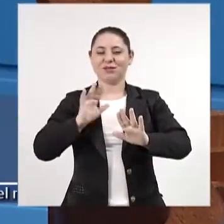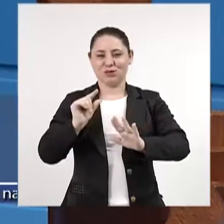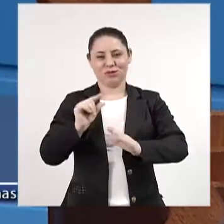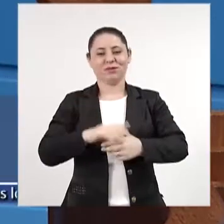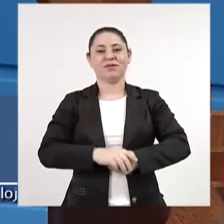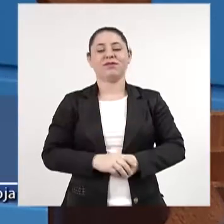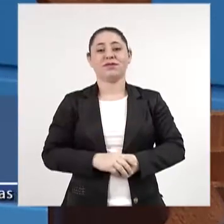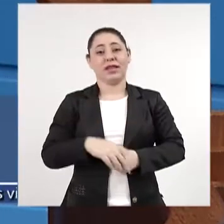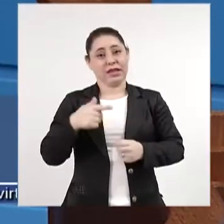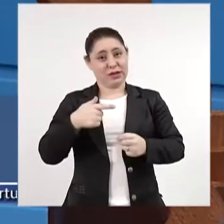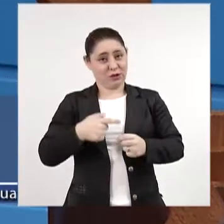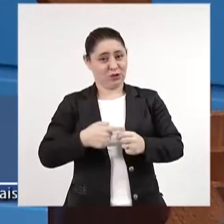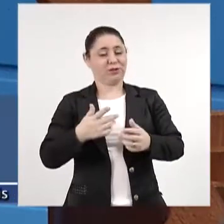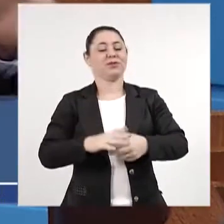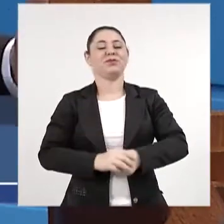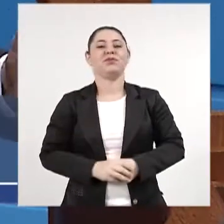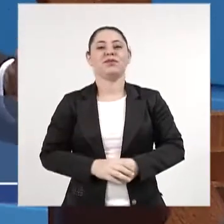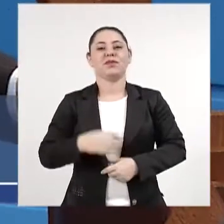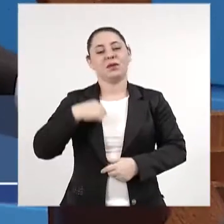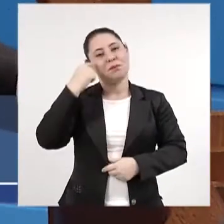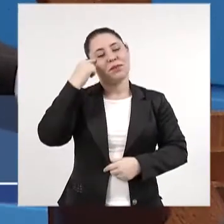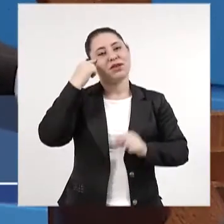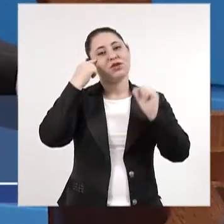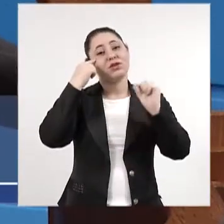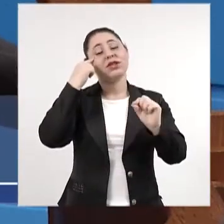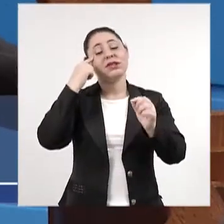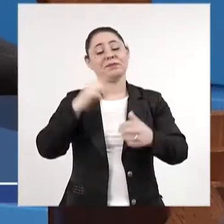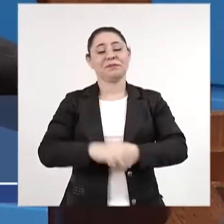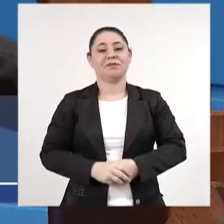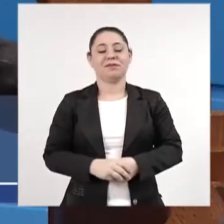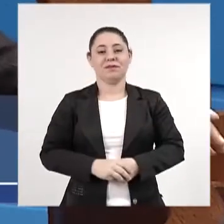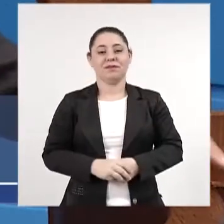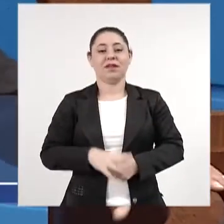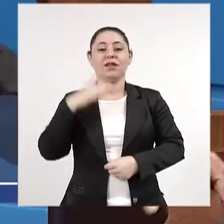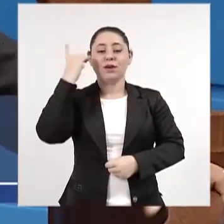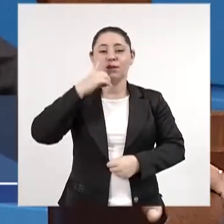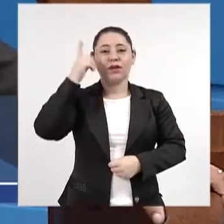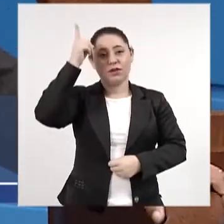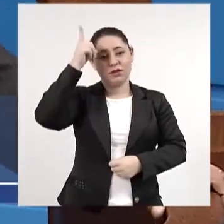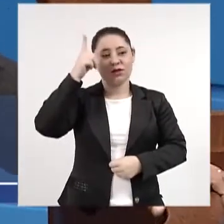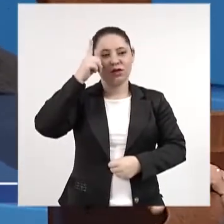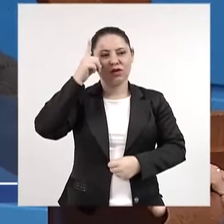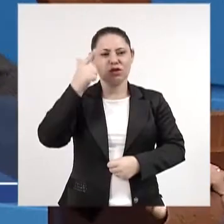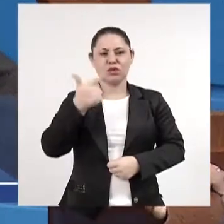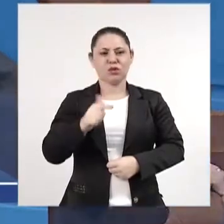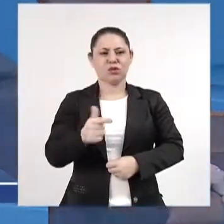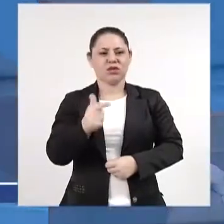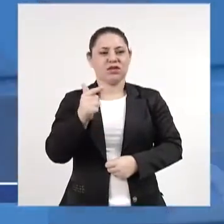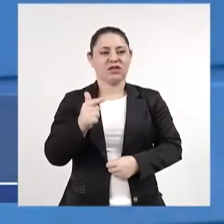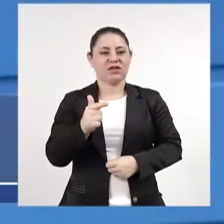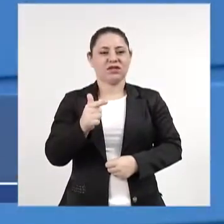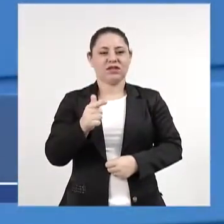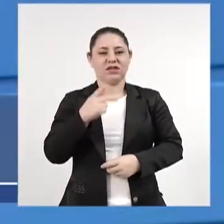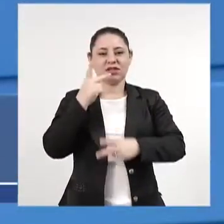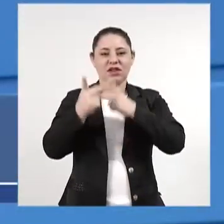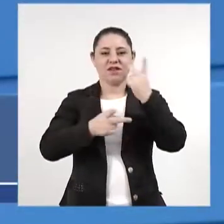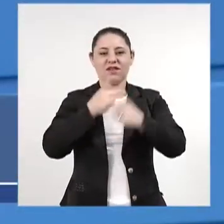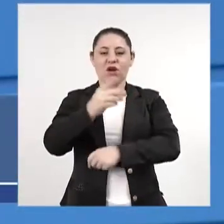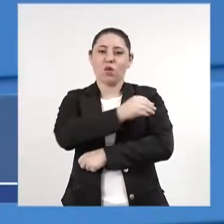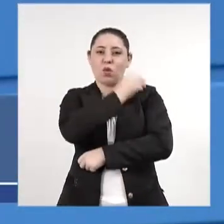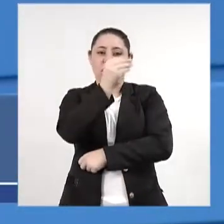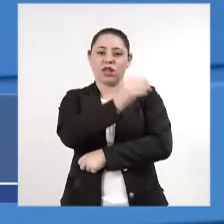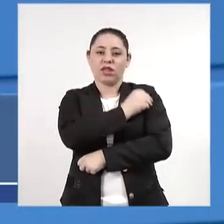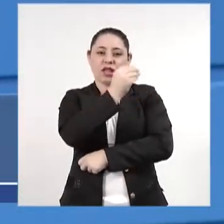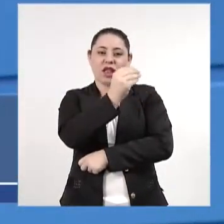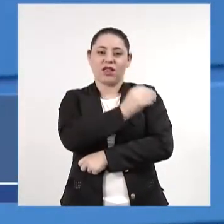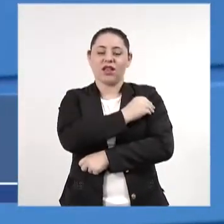Na gasolina. Eu acho que, deputado Lídio Lopes, eu não tenho pesquisa, não. Eu já ia soltar o etanol, que queima rápido,